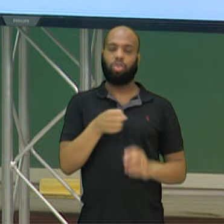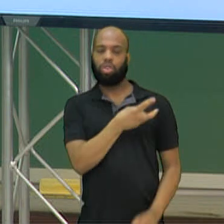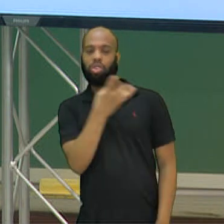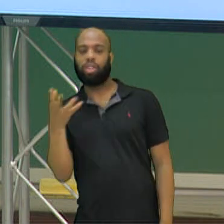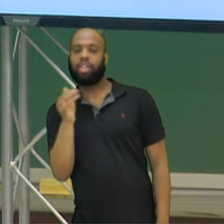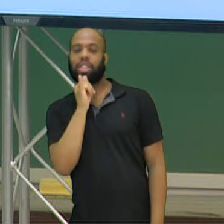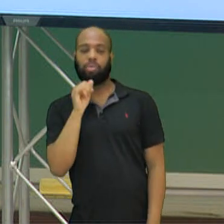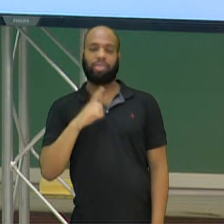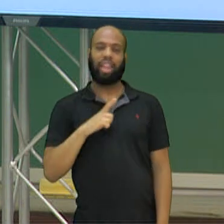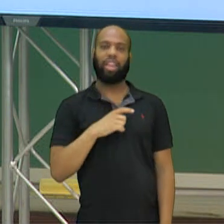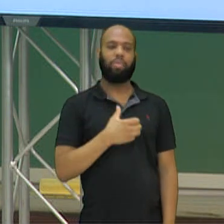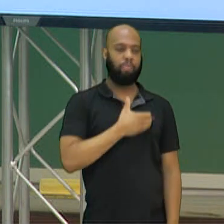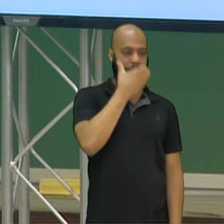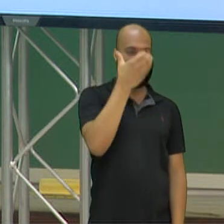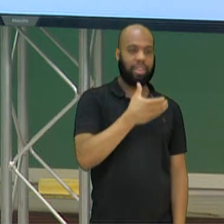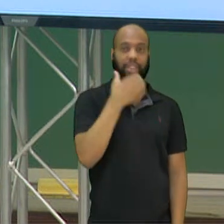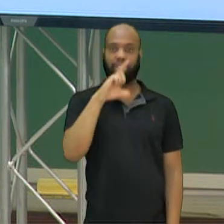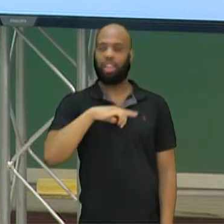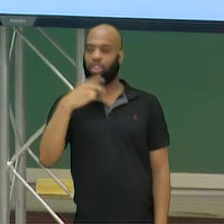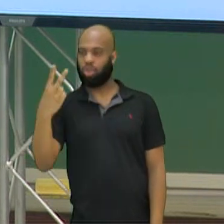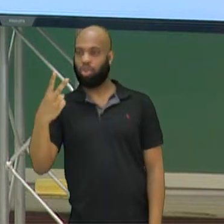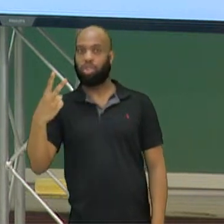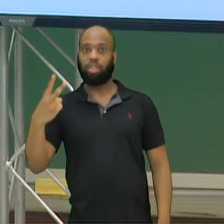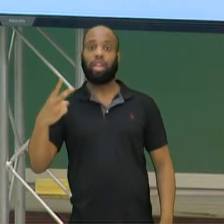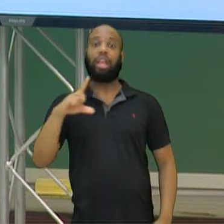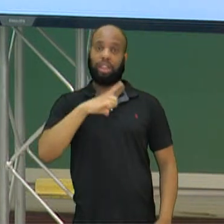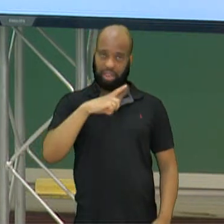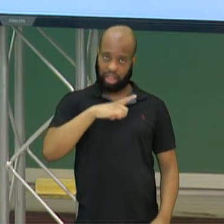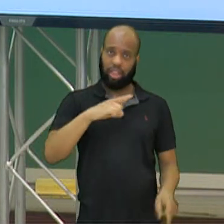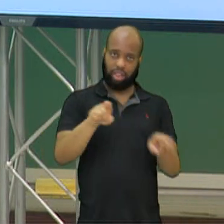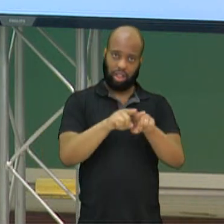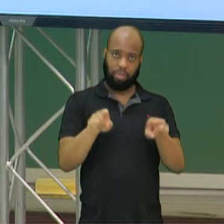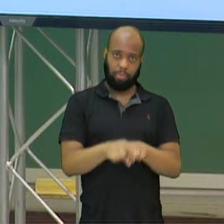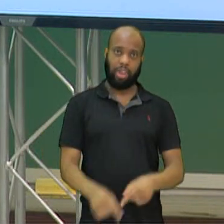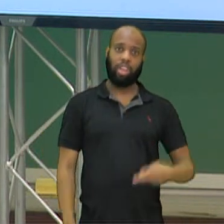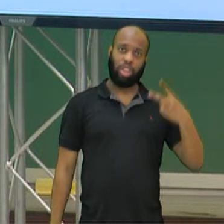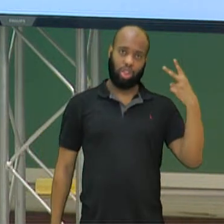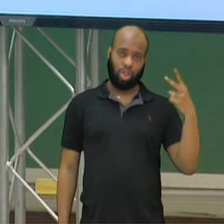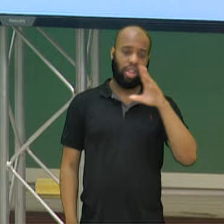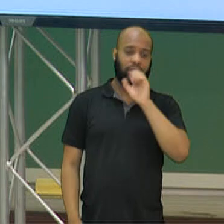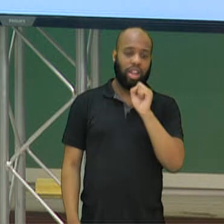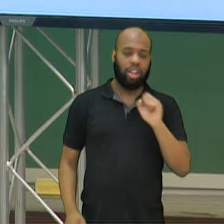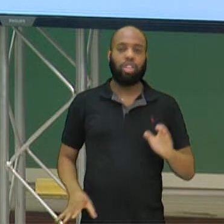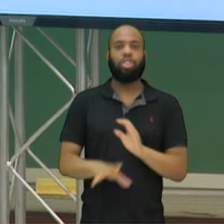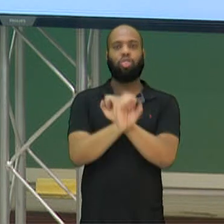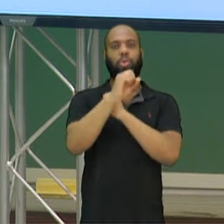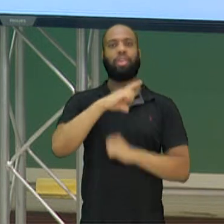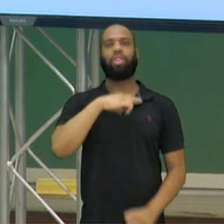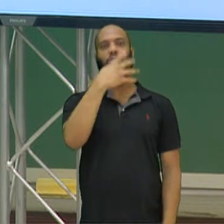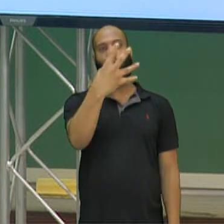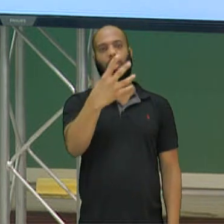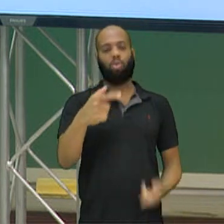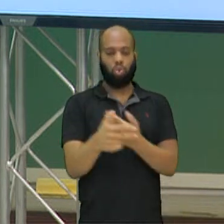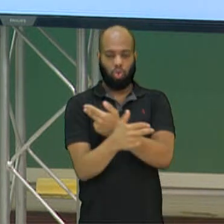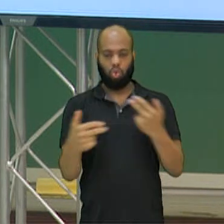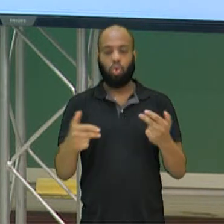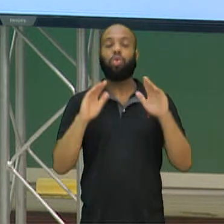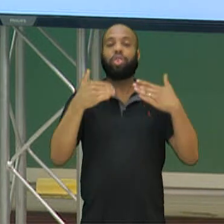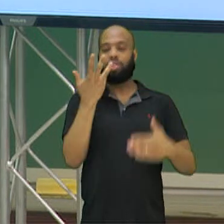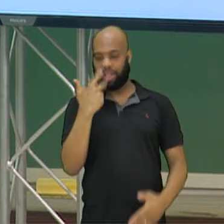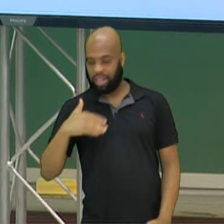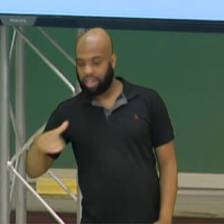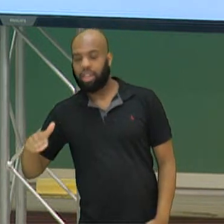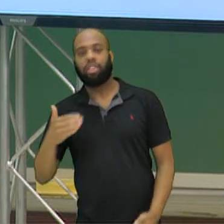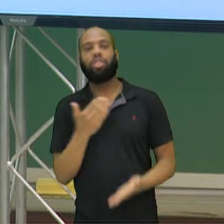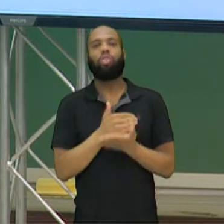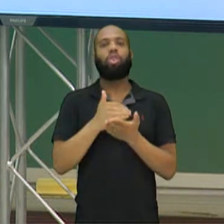2 maçãs mais 2 laranjas, eu tenho 4 coisas, ok? Então, ali que a criança